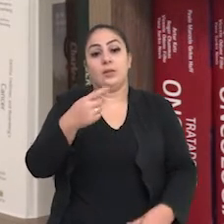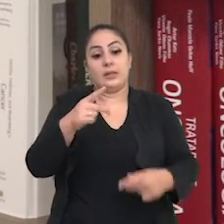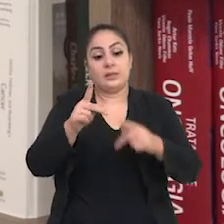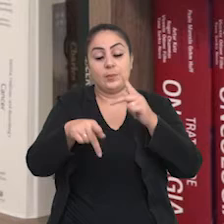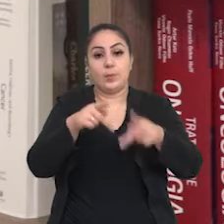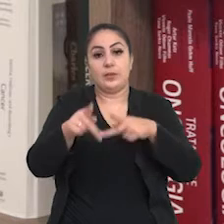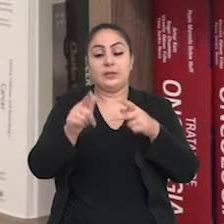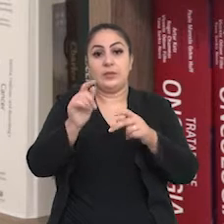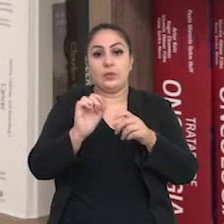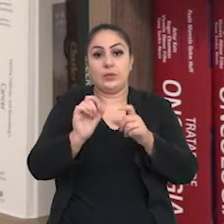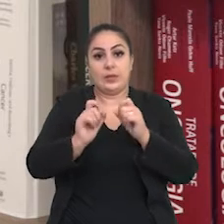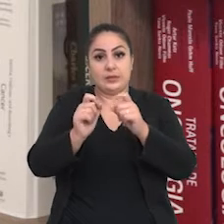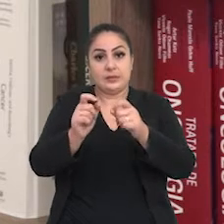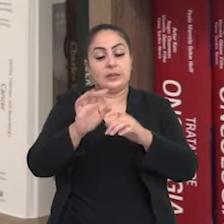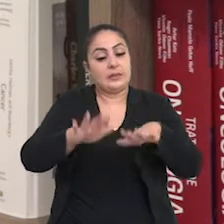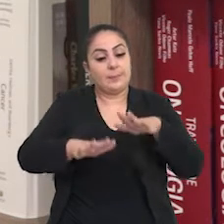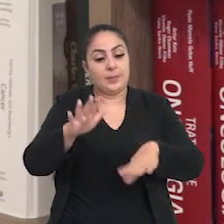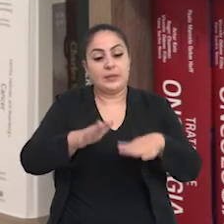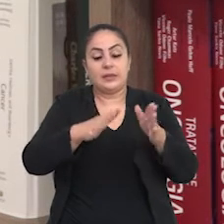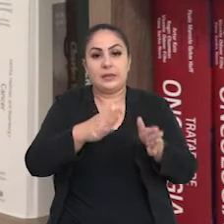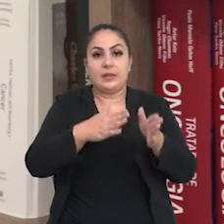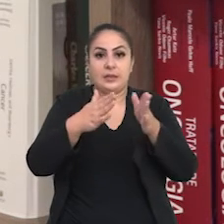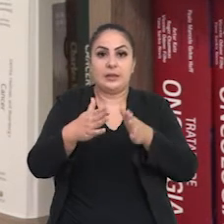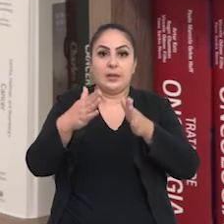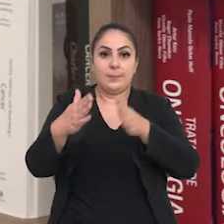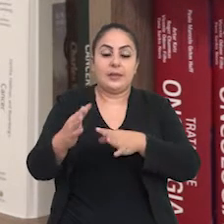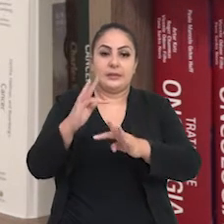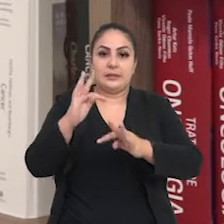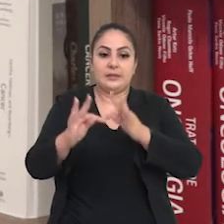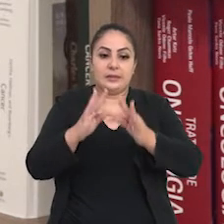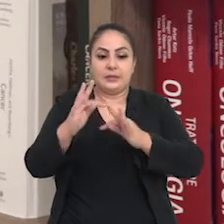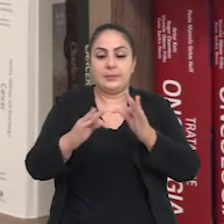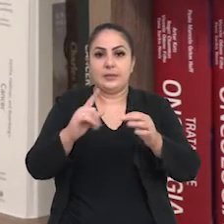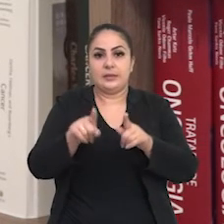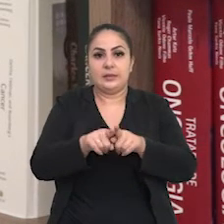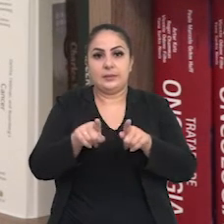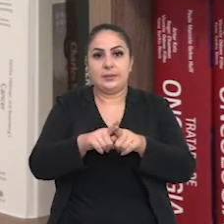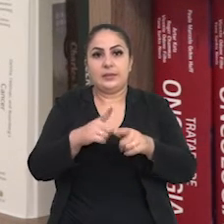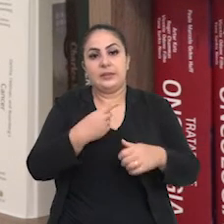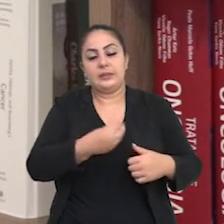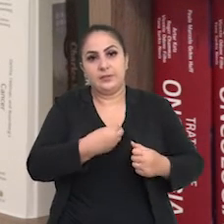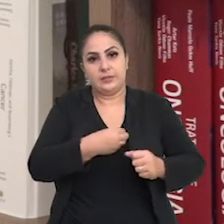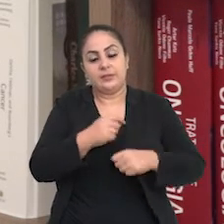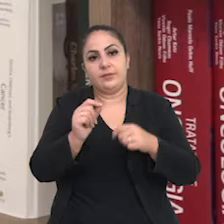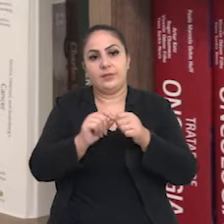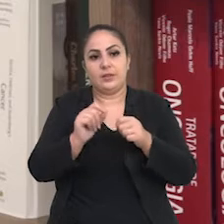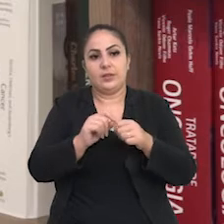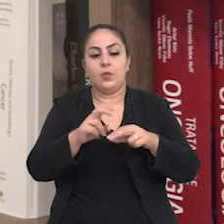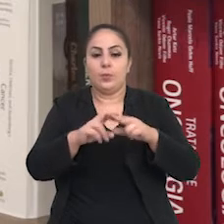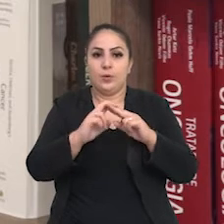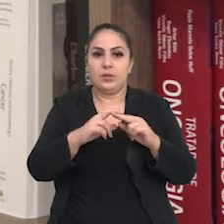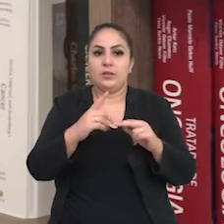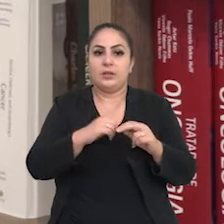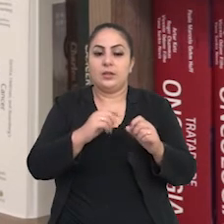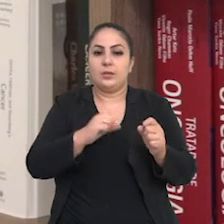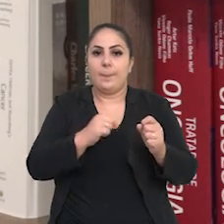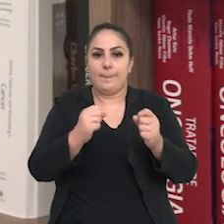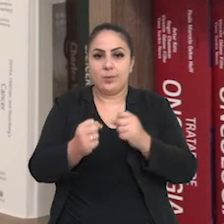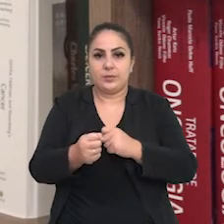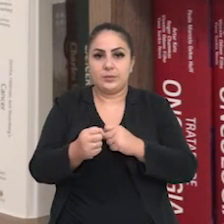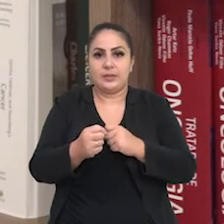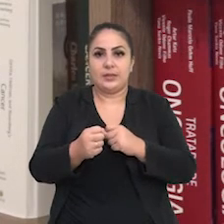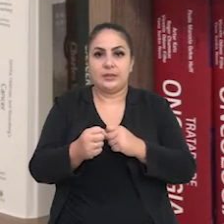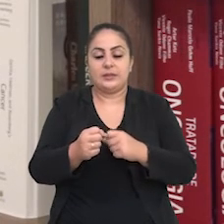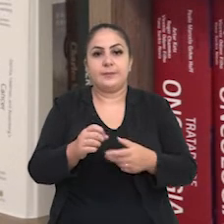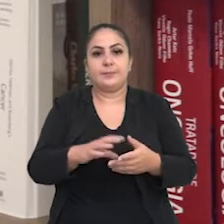nessa população, dependendo da etapa do tratamento em que esteja sendo feita. Então, havendo a